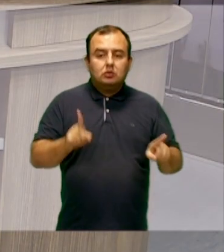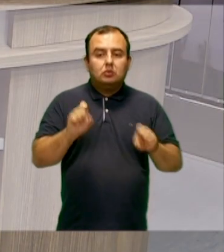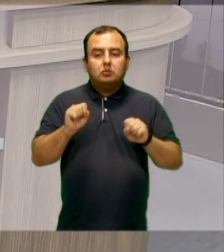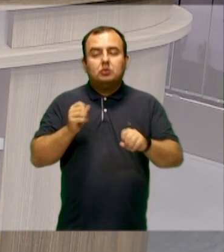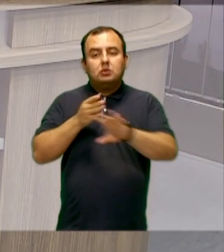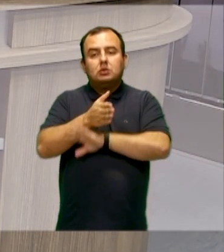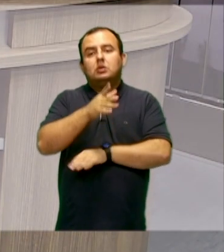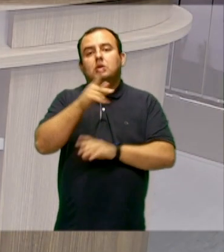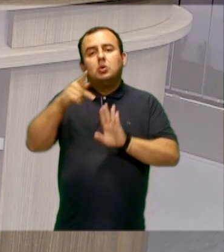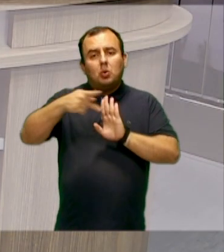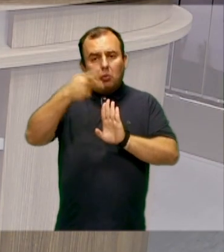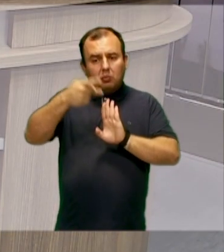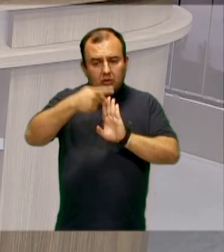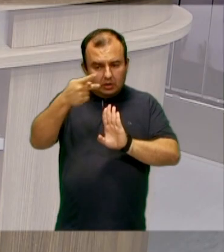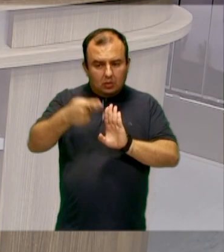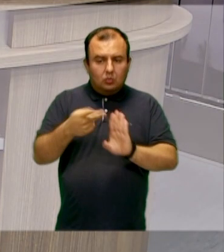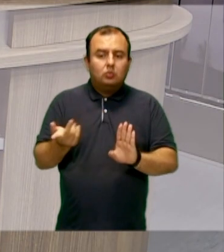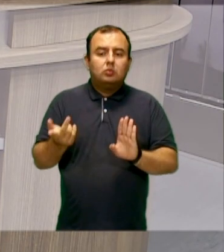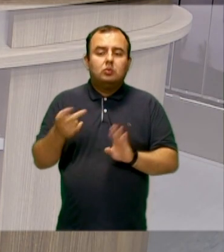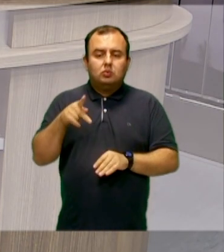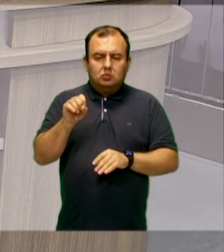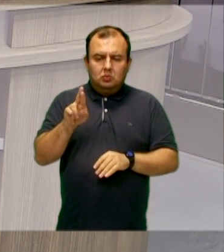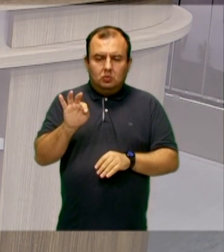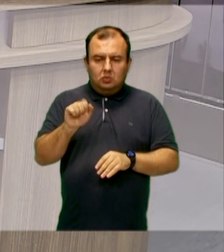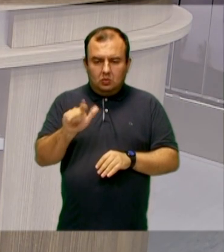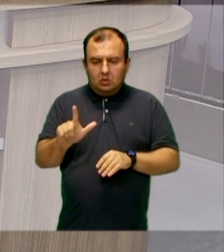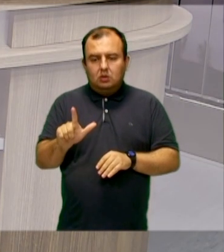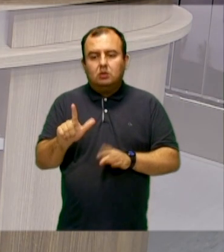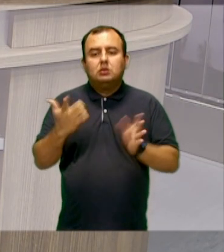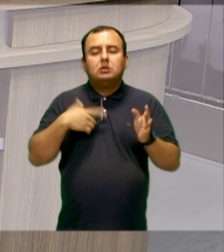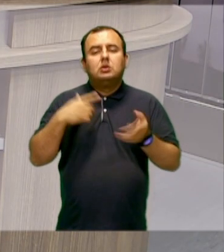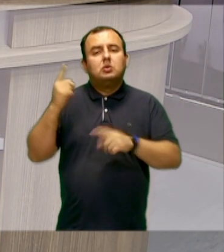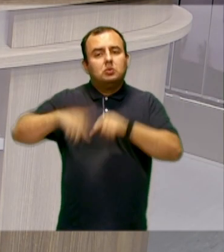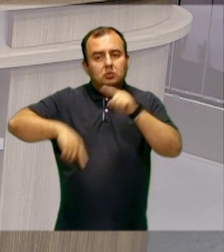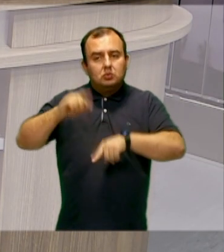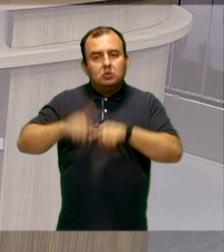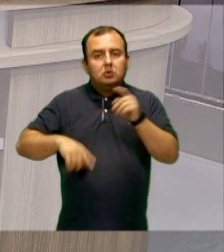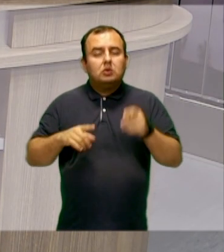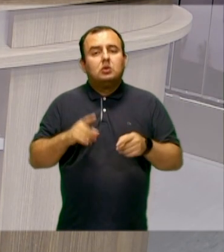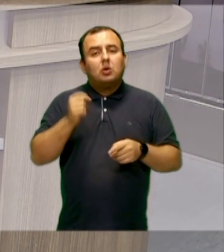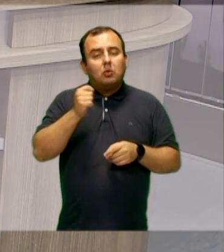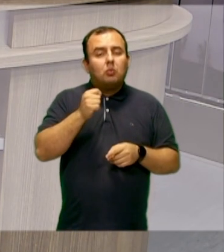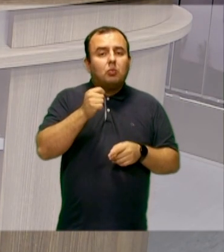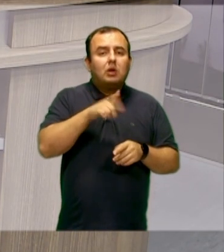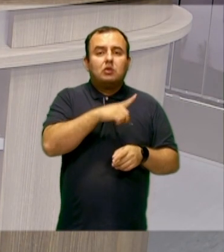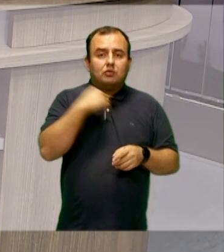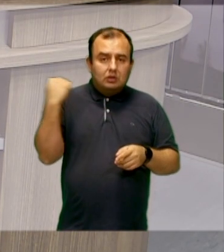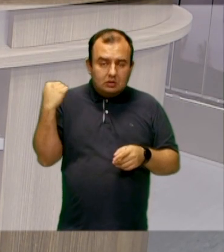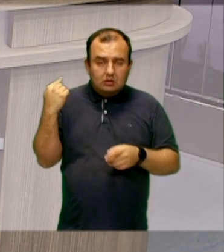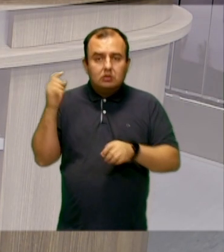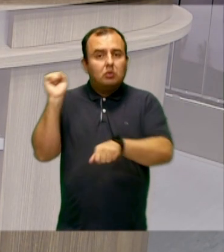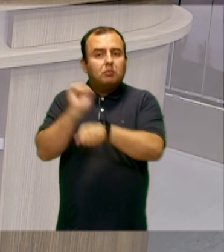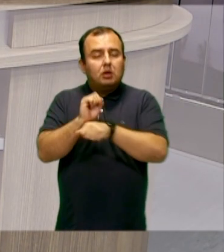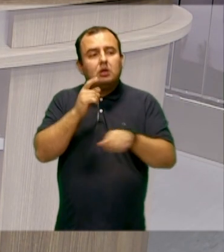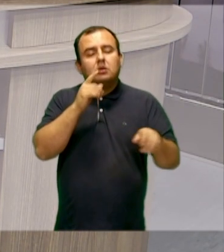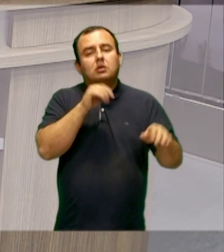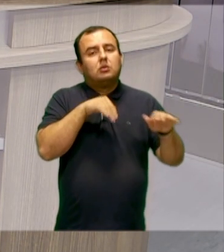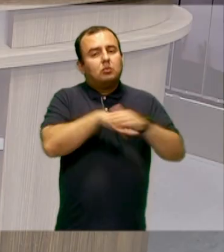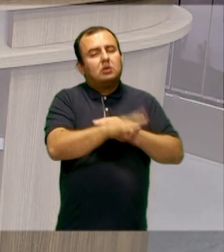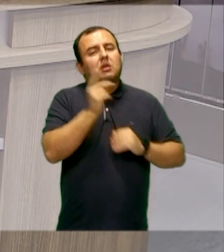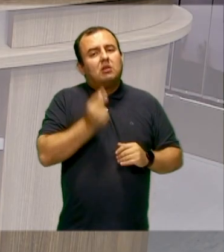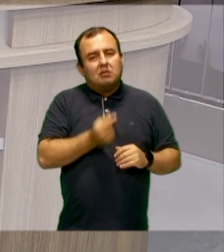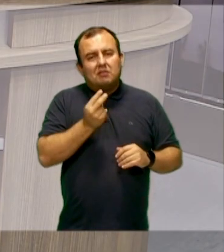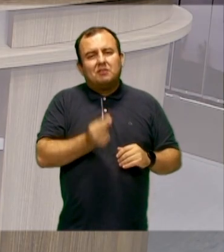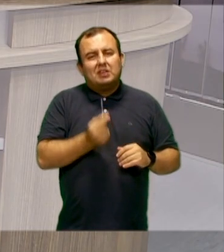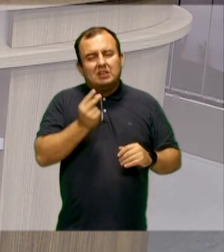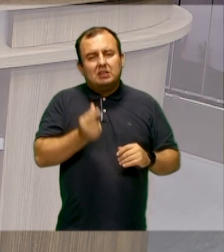entrar no portal e vai aparecer para ti, por exemplo, os produtos que estão para vencer, os produtos que estão há muito tempo parados no estoque, os produtos que estão